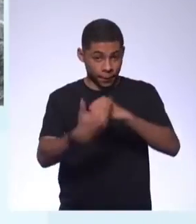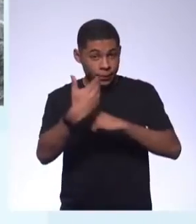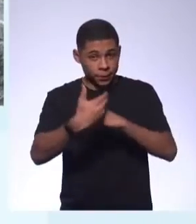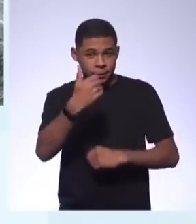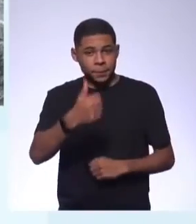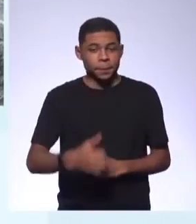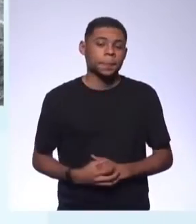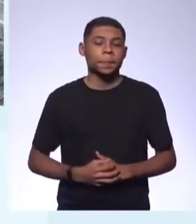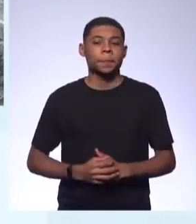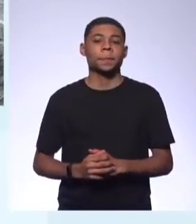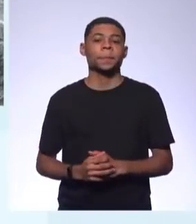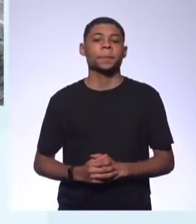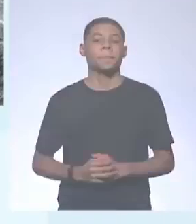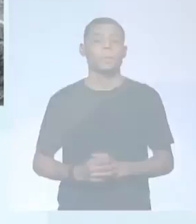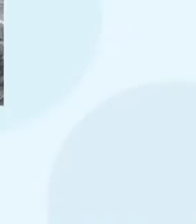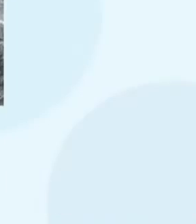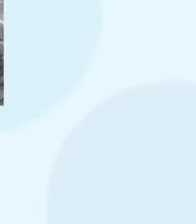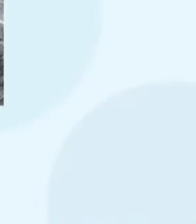participe.